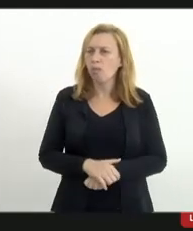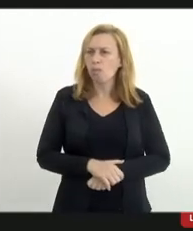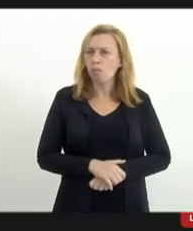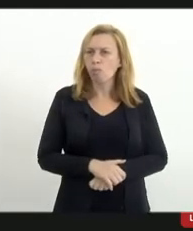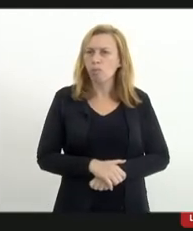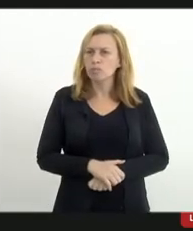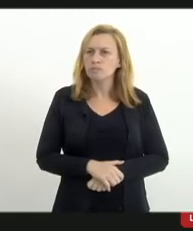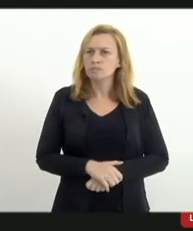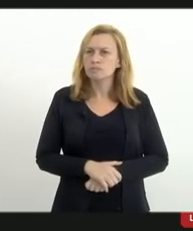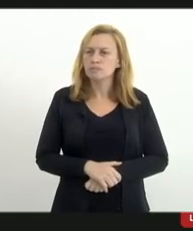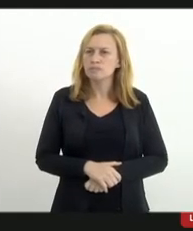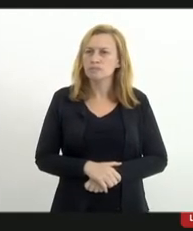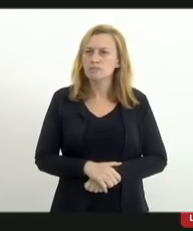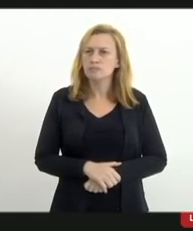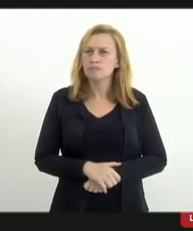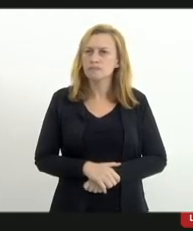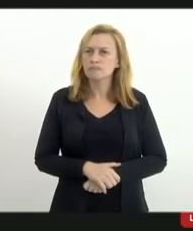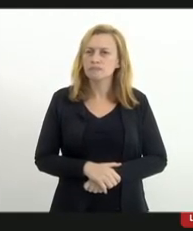Estou ouvindo, presidente.